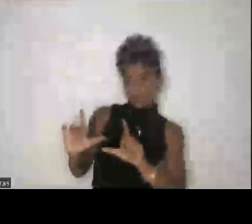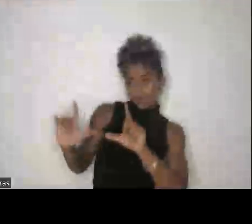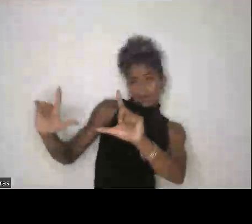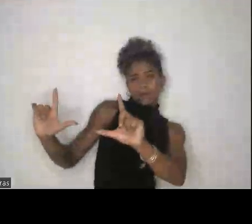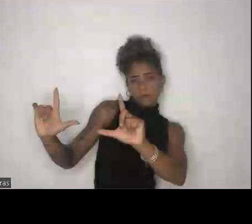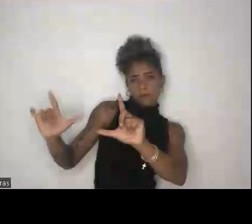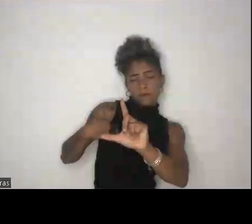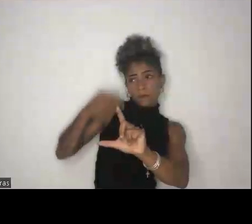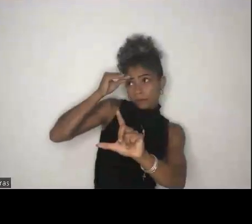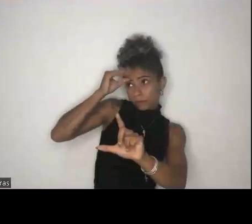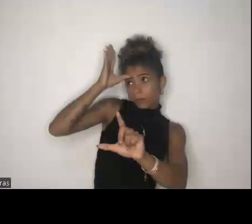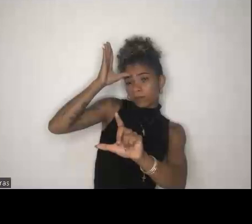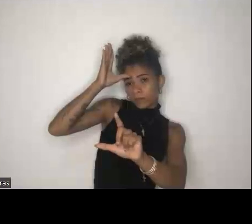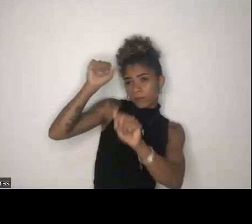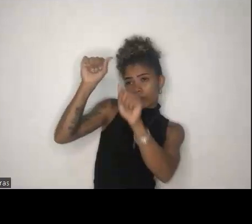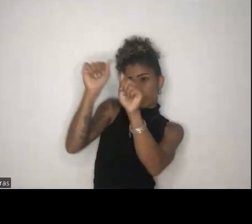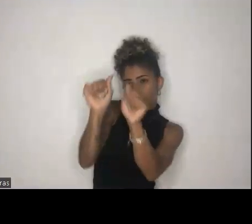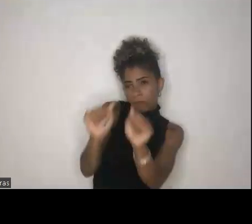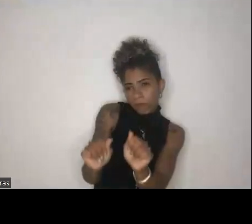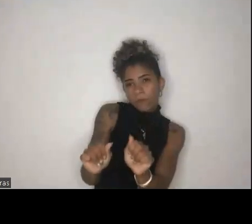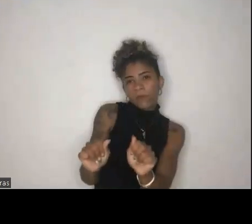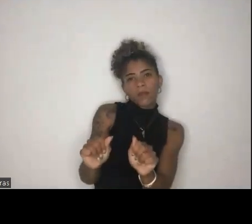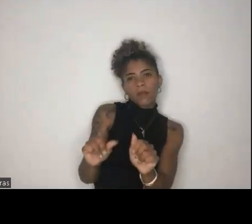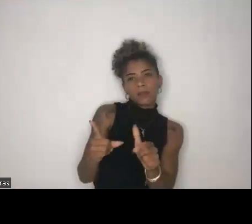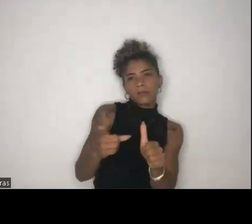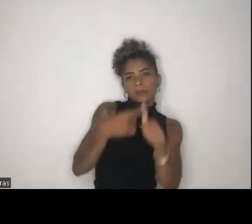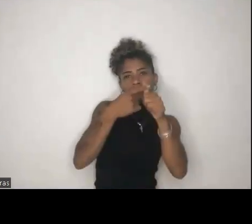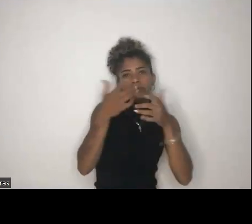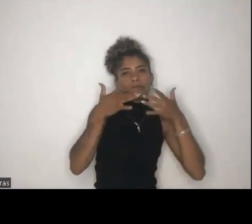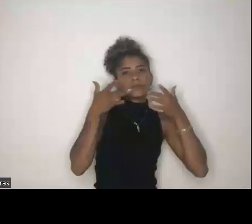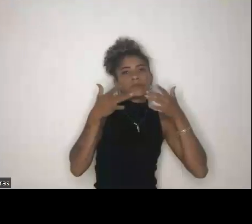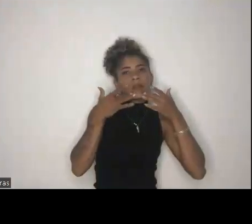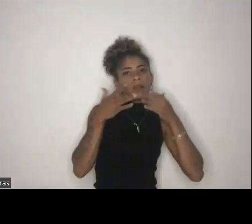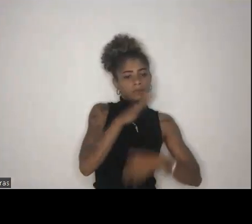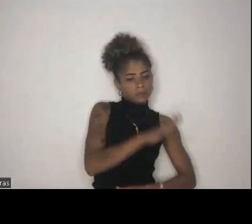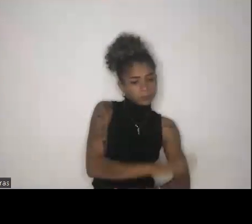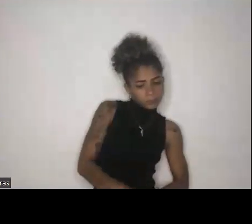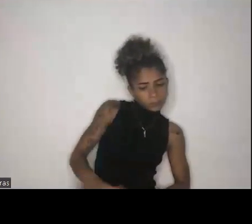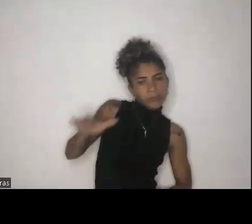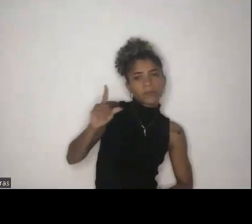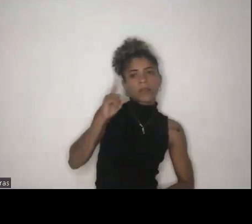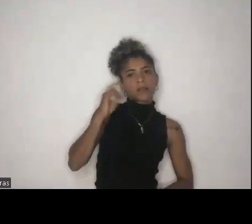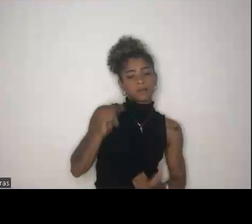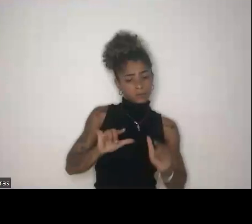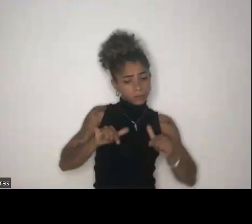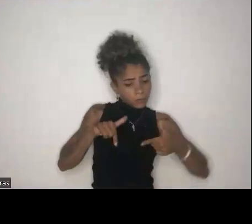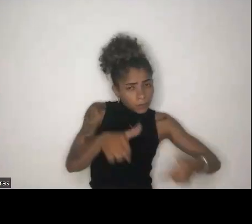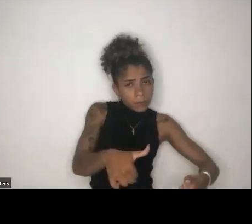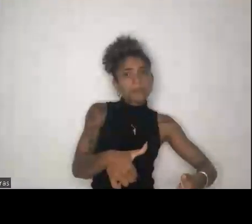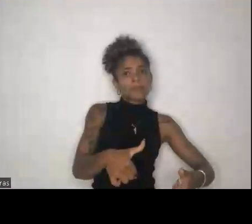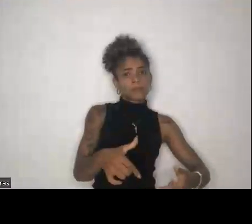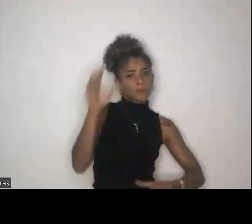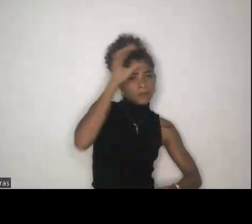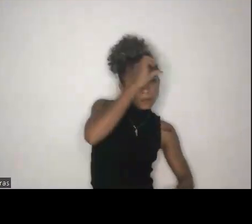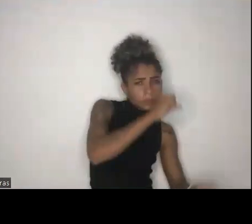meu conhecimento de escultura primeiro no teatro infantil que que eu poderia atuar aprendendo